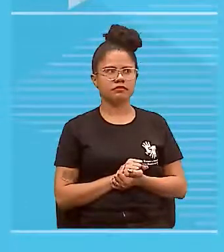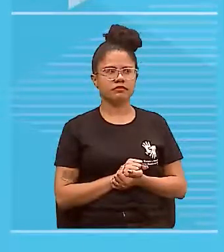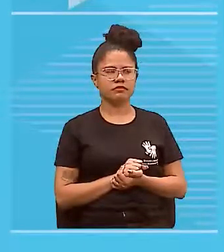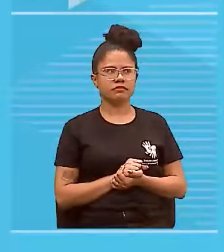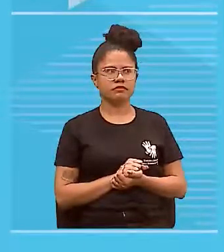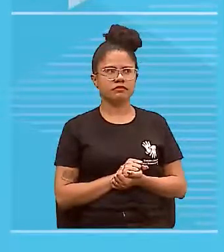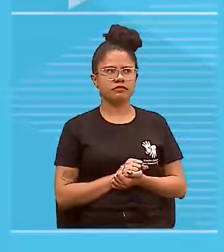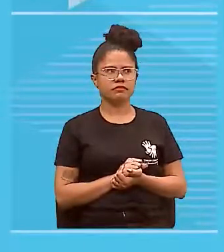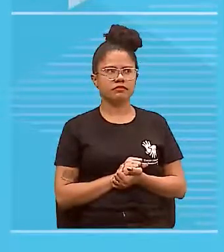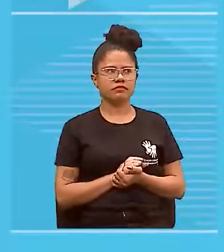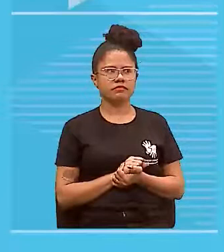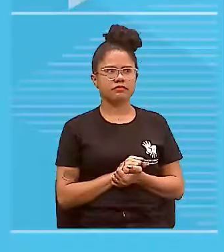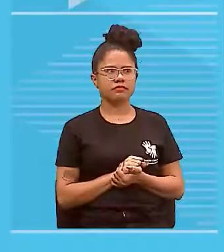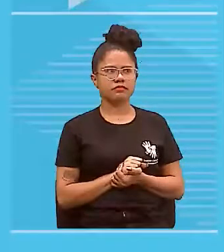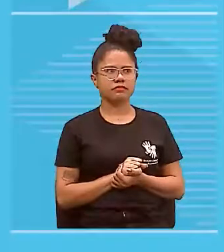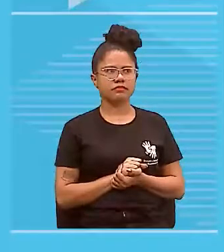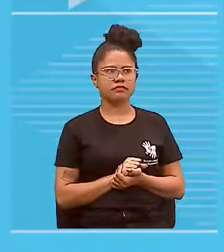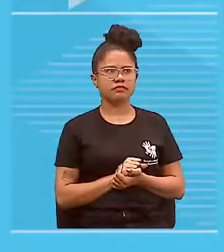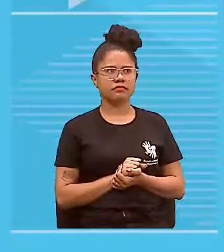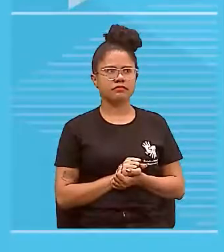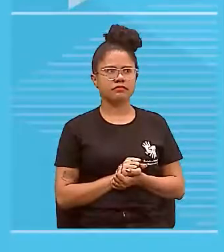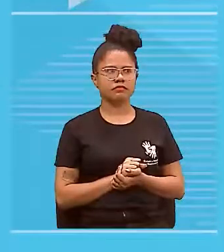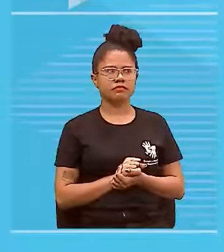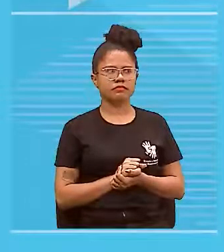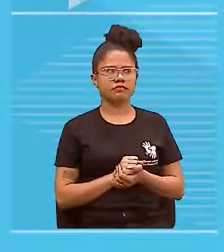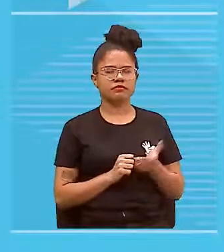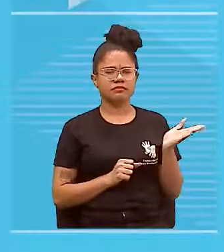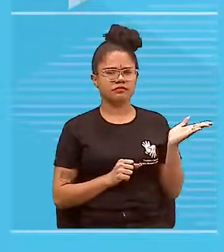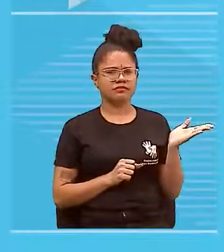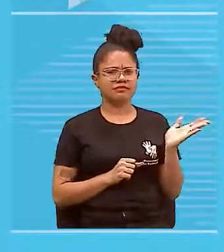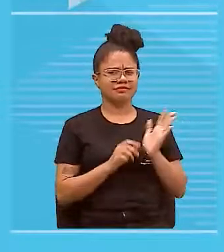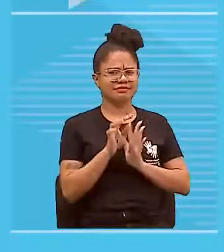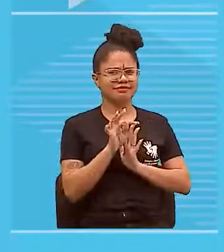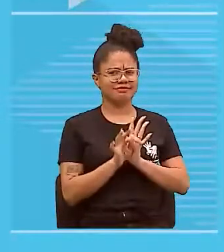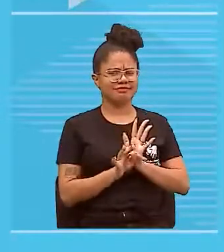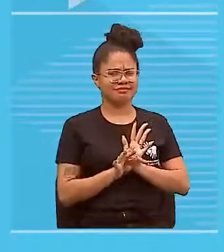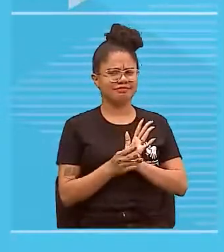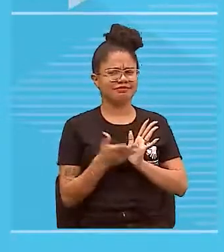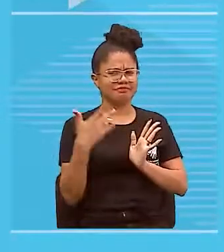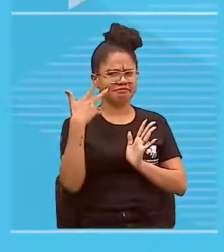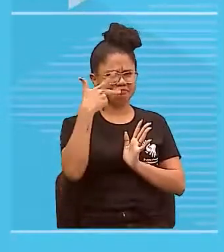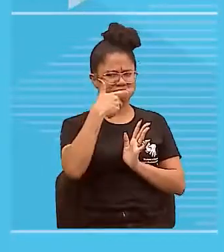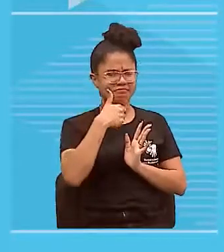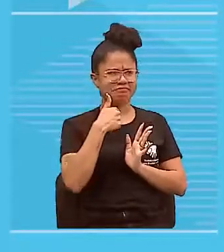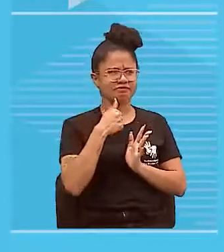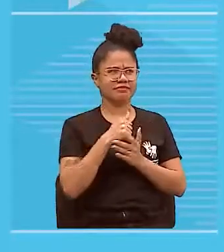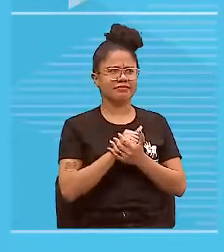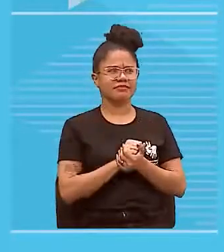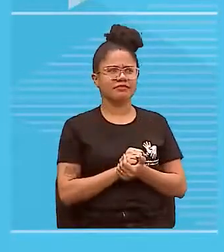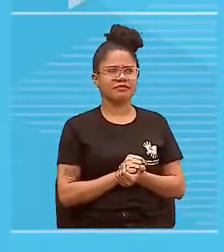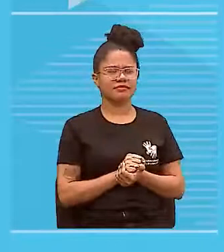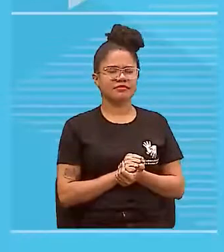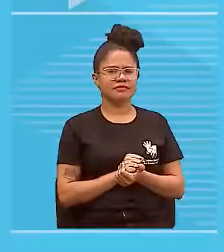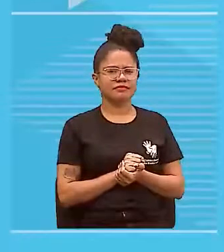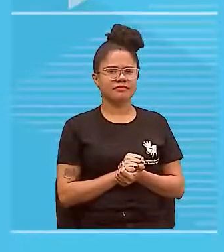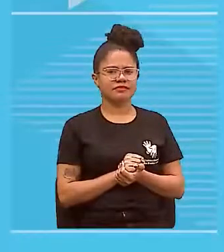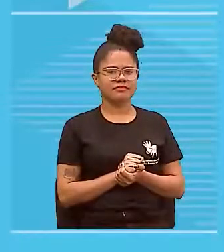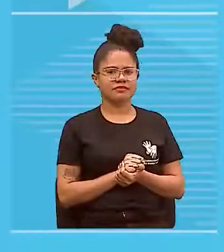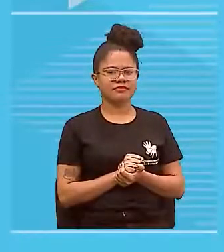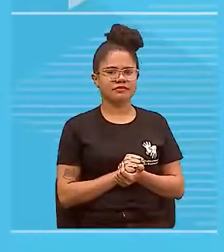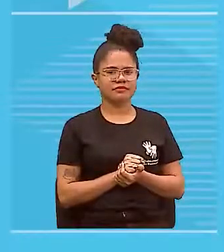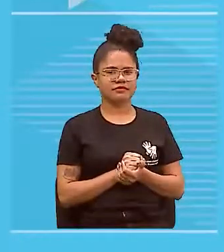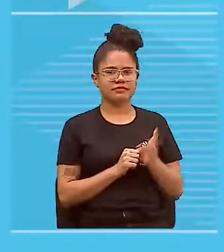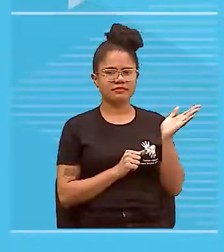ou morreremos sufocados lindo texto em lindo texto no primeiro período